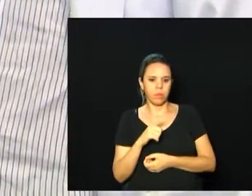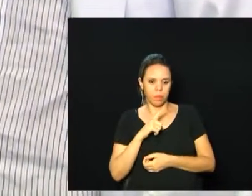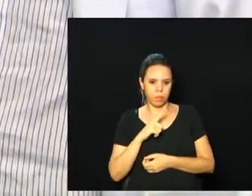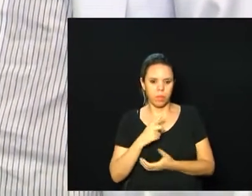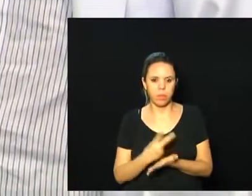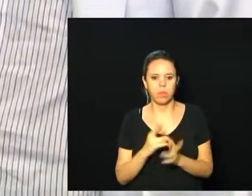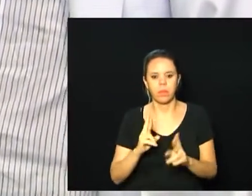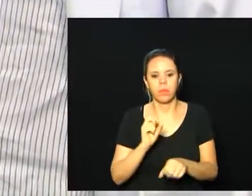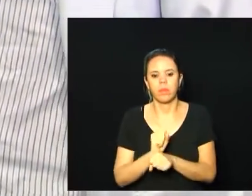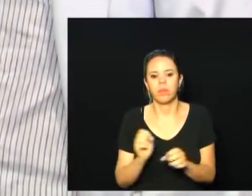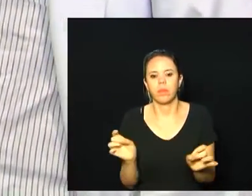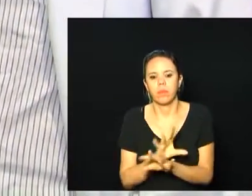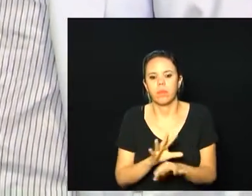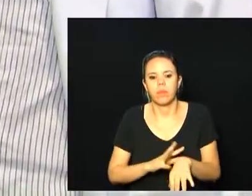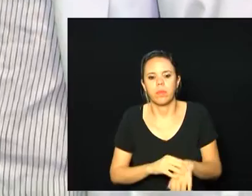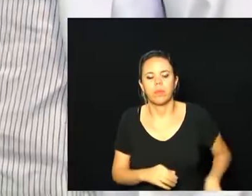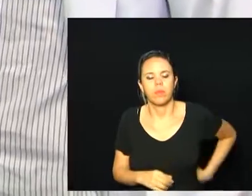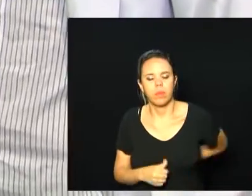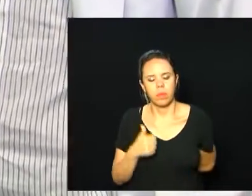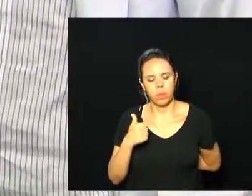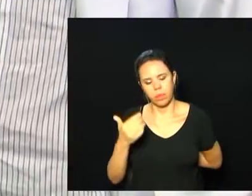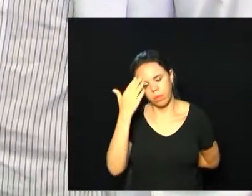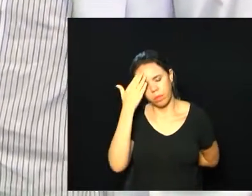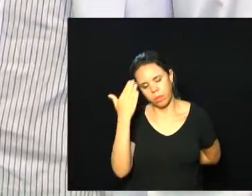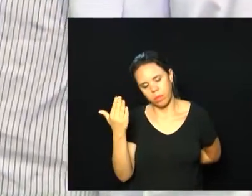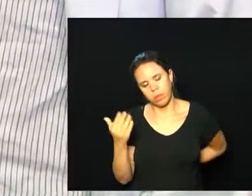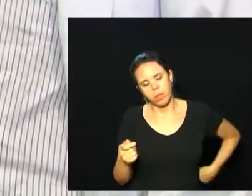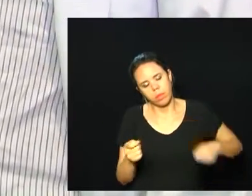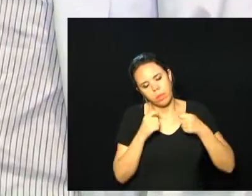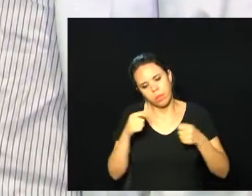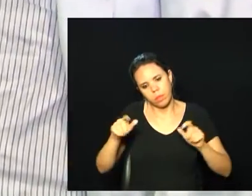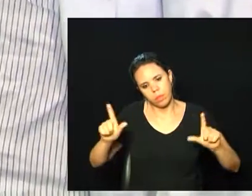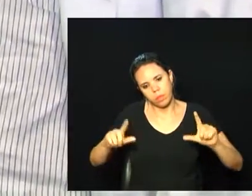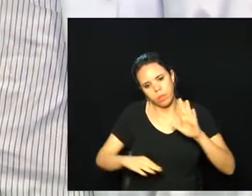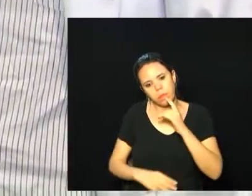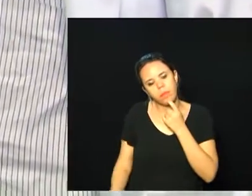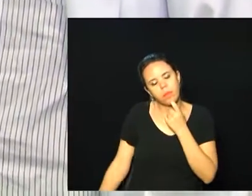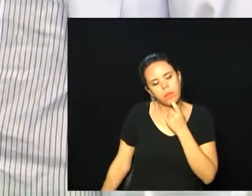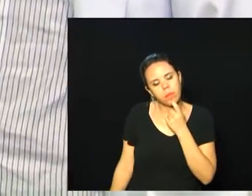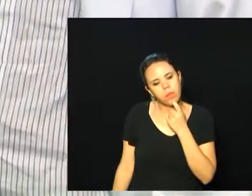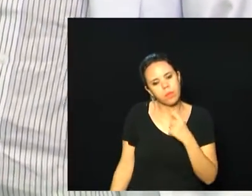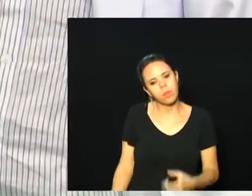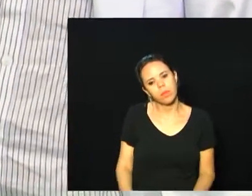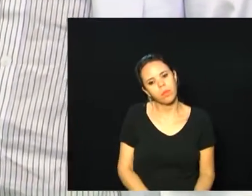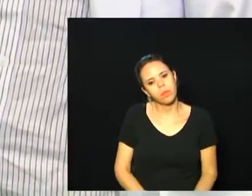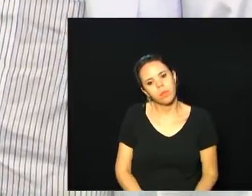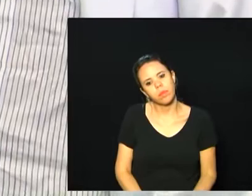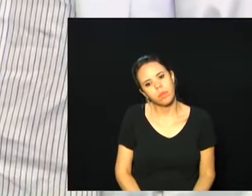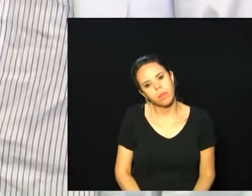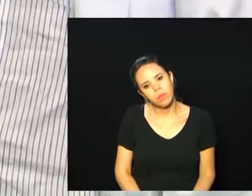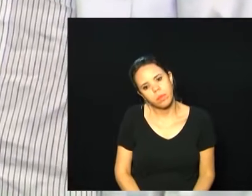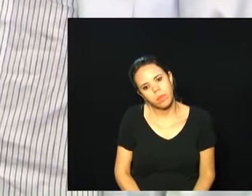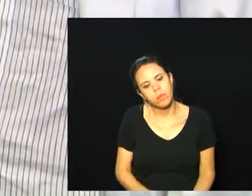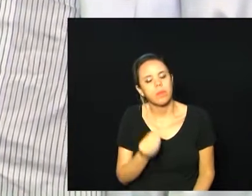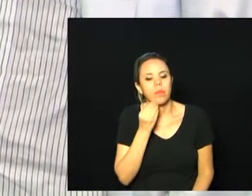mesmo esperar acabarem os sintomas. Beleza. Muito obrigado pela sua entrevista aqui na TV Câmara Campinas, doutor Bruno. Eu que agradeço a